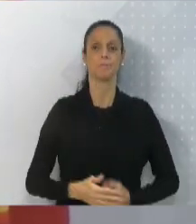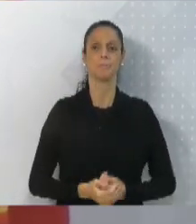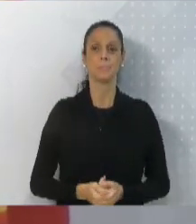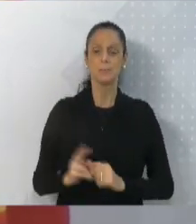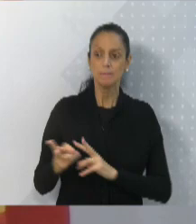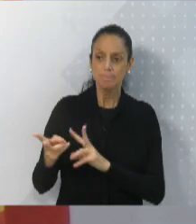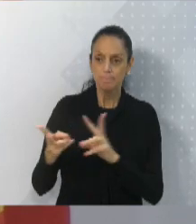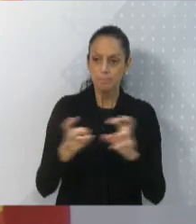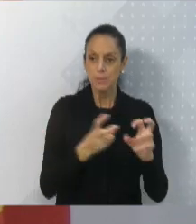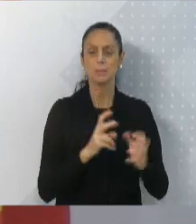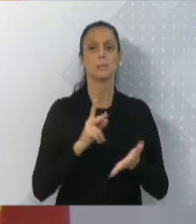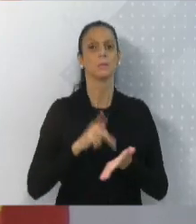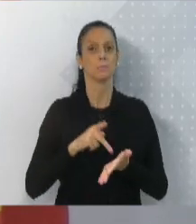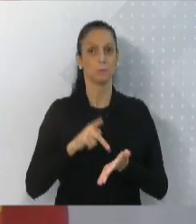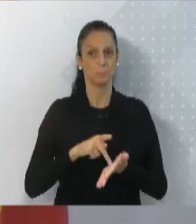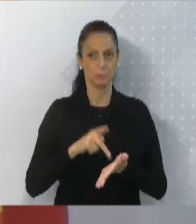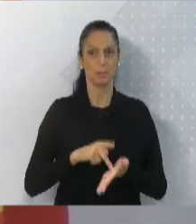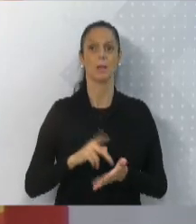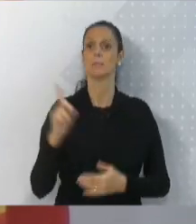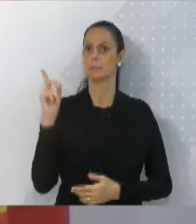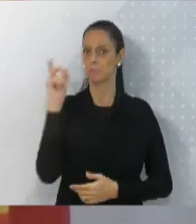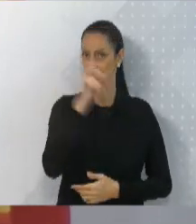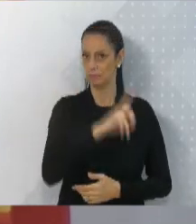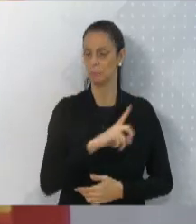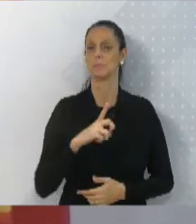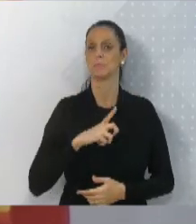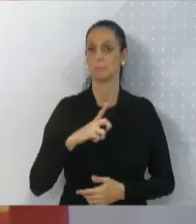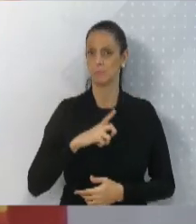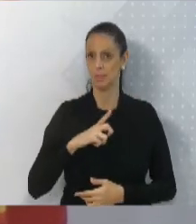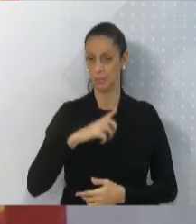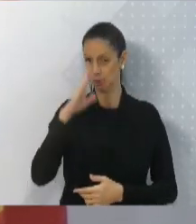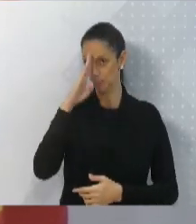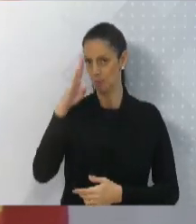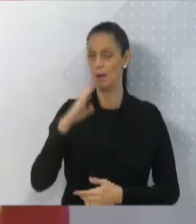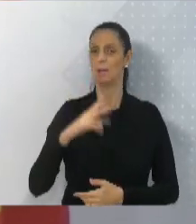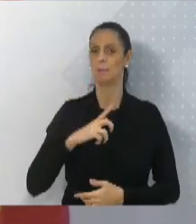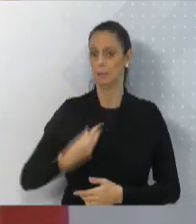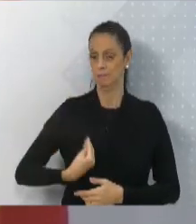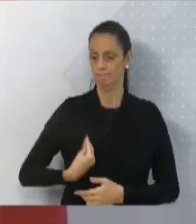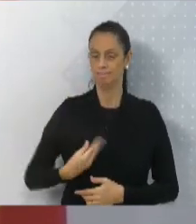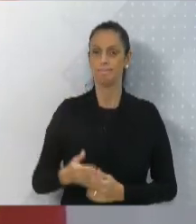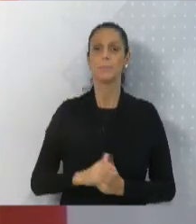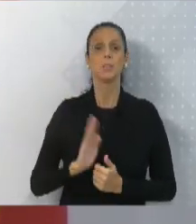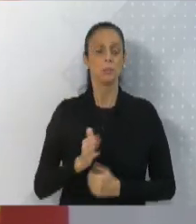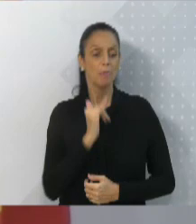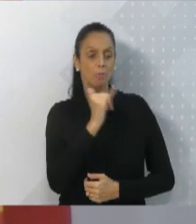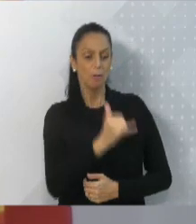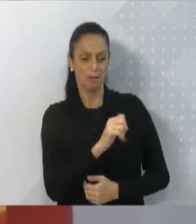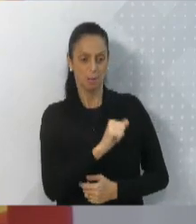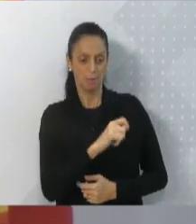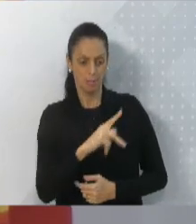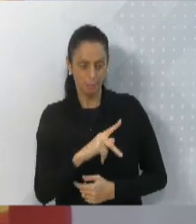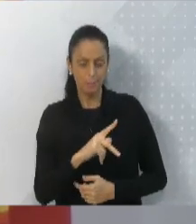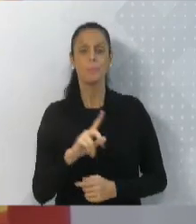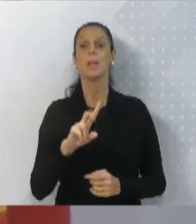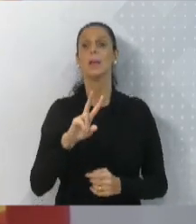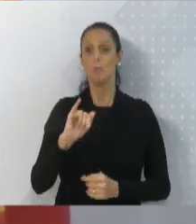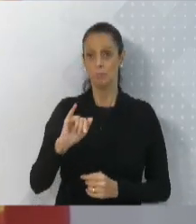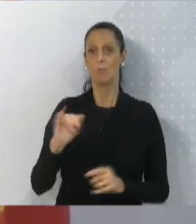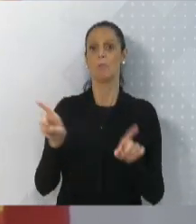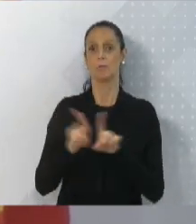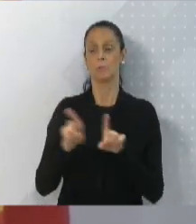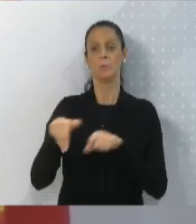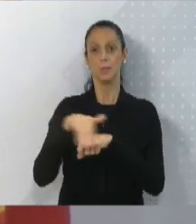dificuldade vereador líder do governo que eu já citei isso para as apps e vou falar no momento oportuno agora